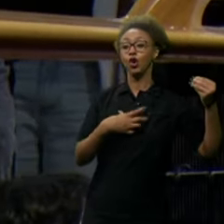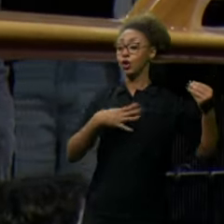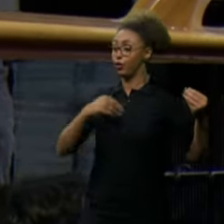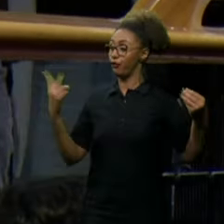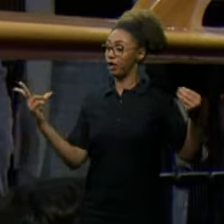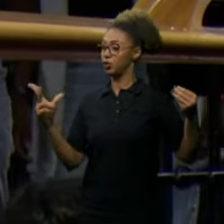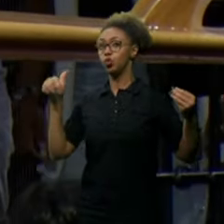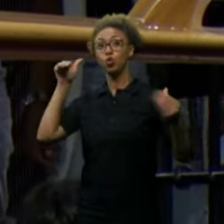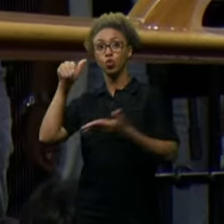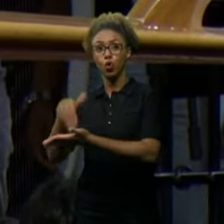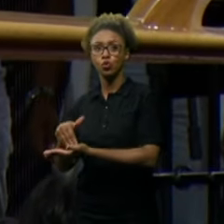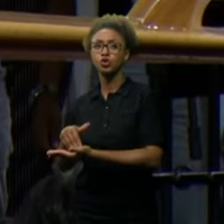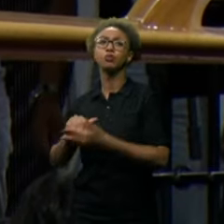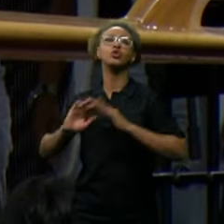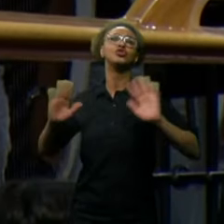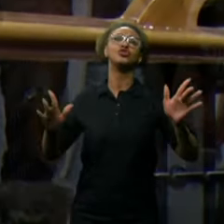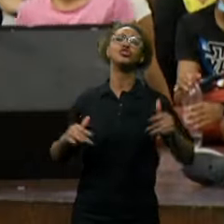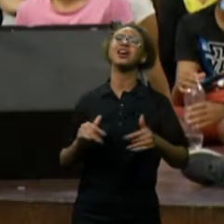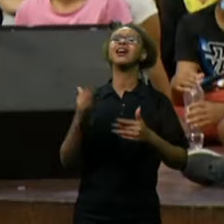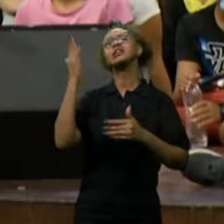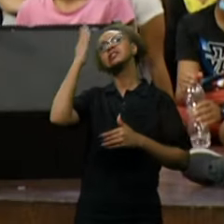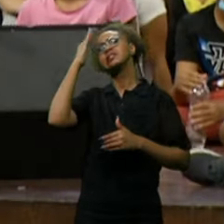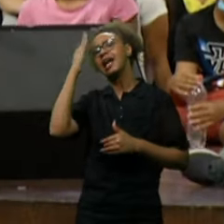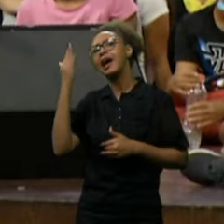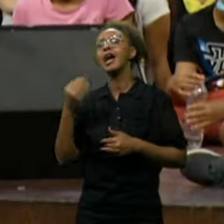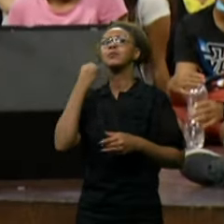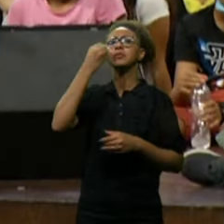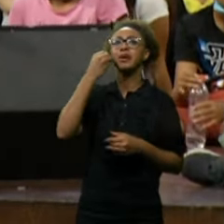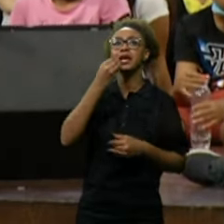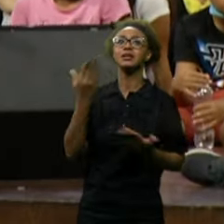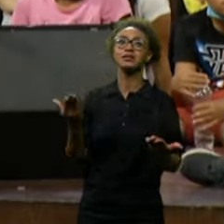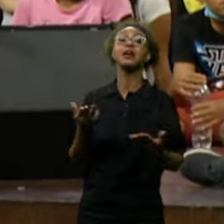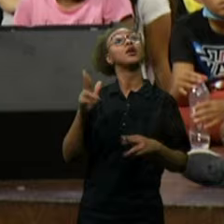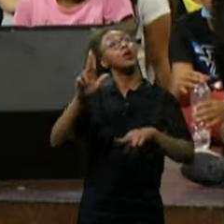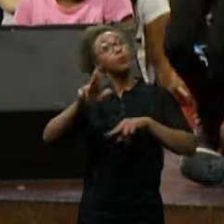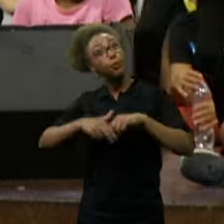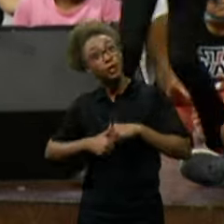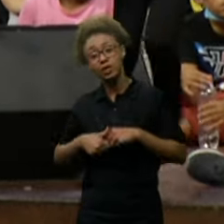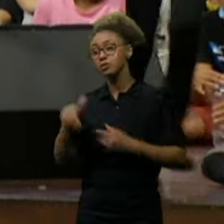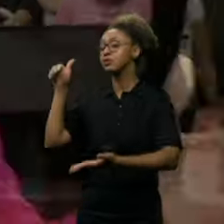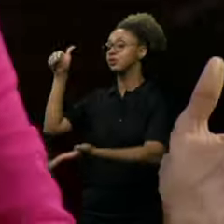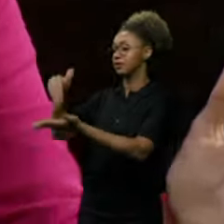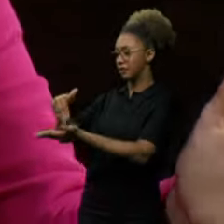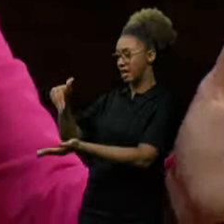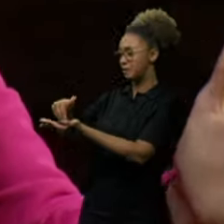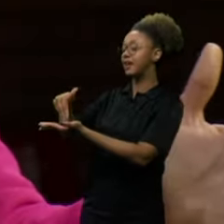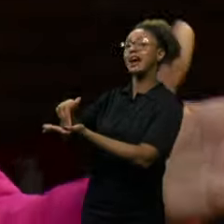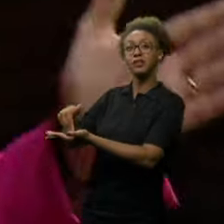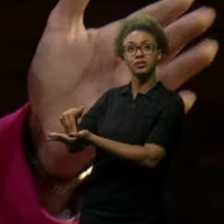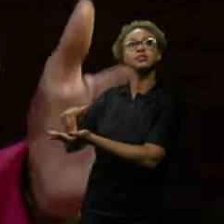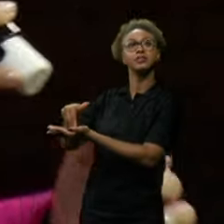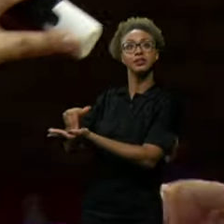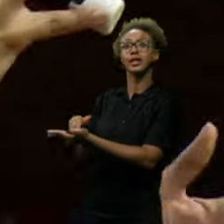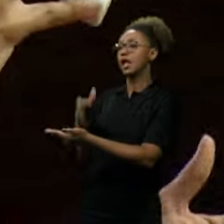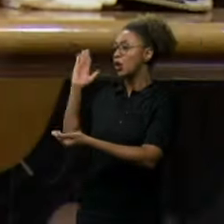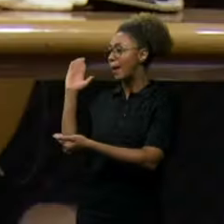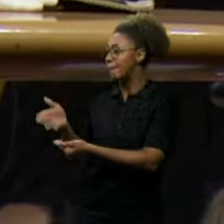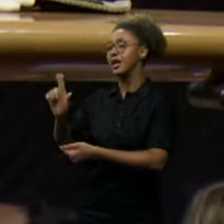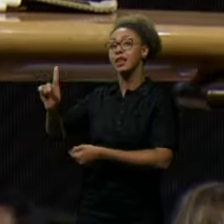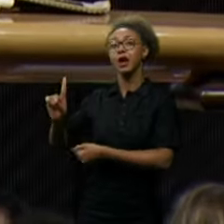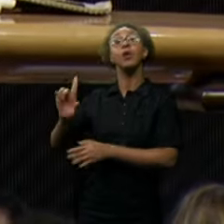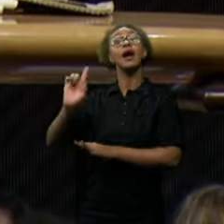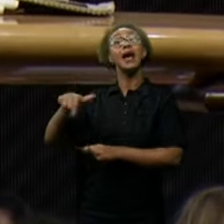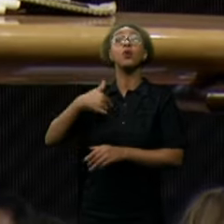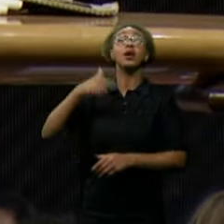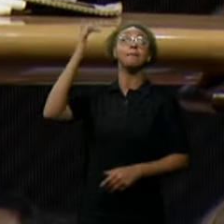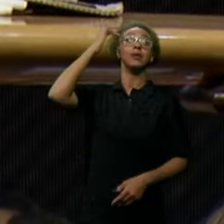primogênito ele é mais madura e já Não se estressa tanto é por isso que o Caçula não apanha como mais velha pois eu isso não tem a ver com amor tem a ver